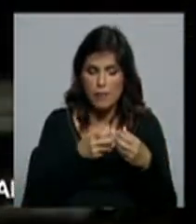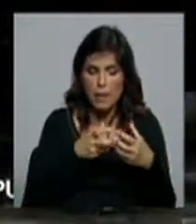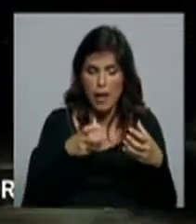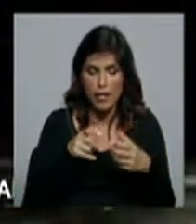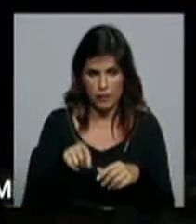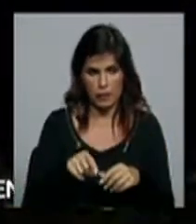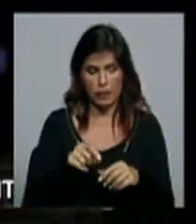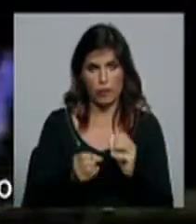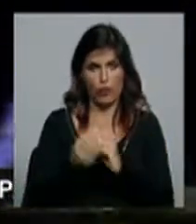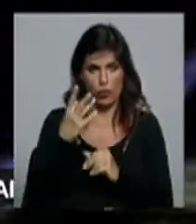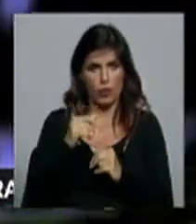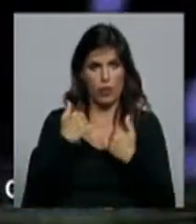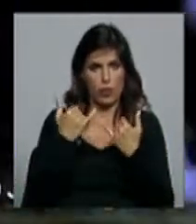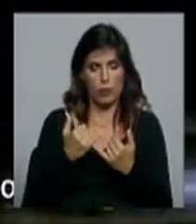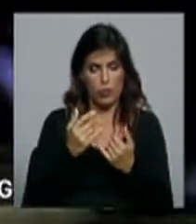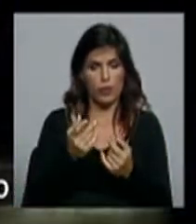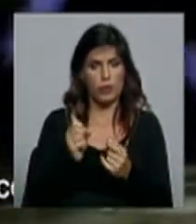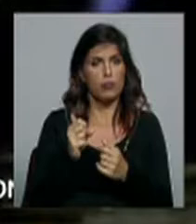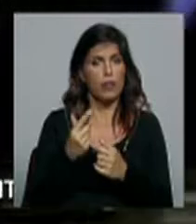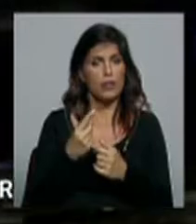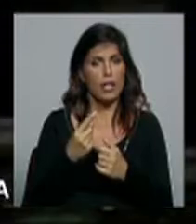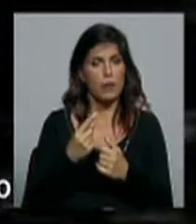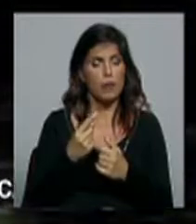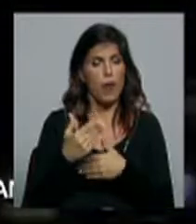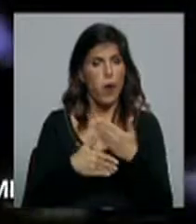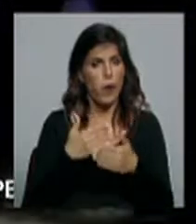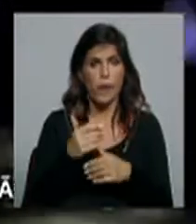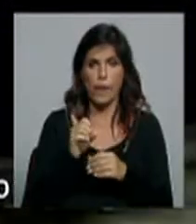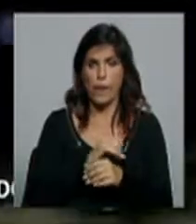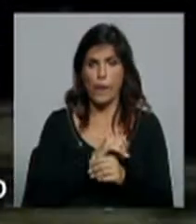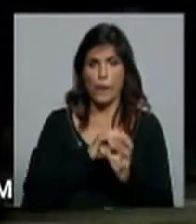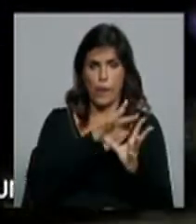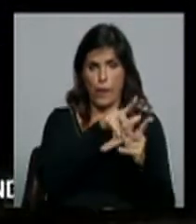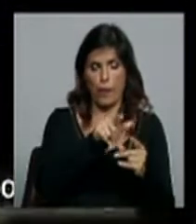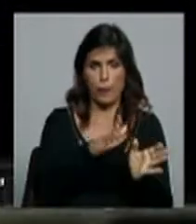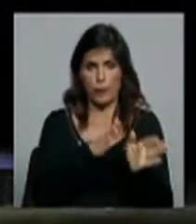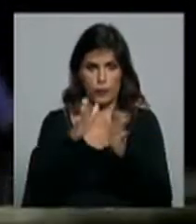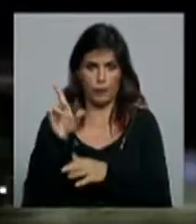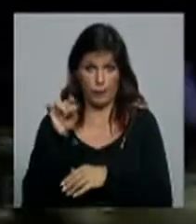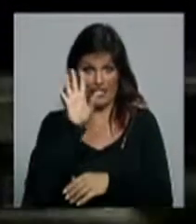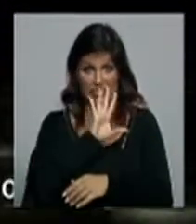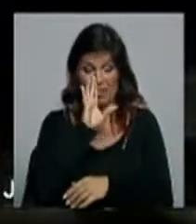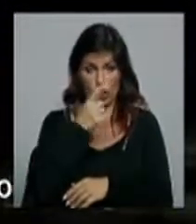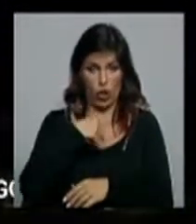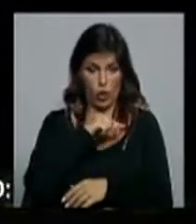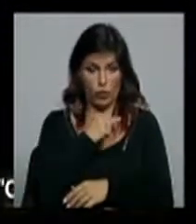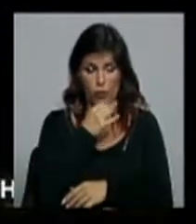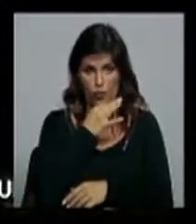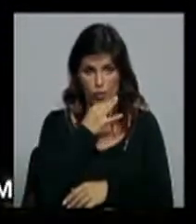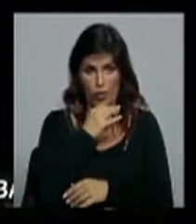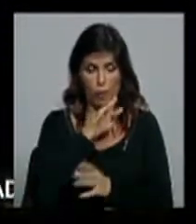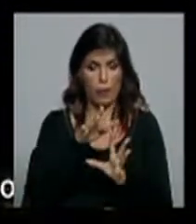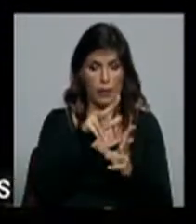que, no fundo, depois aceleram também a formação dos planetas. Mas, por outro lado, se nós estivermos a falar de planetas